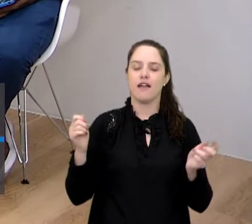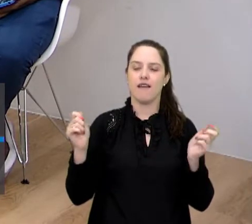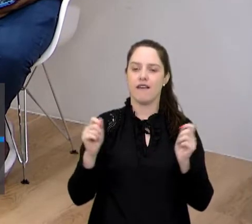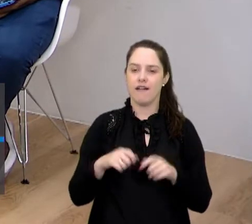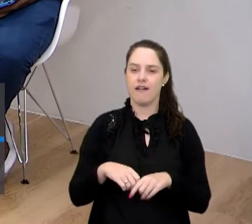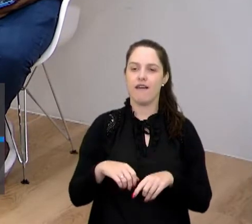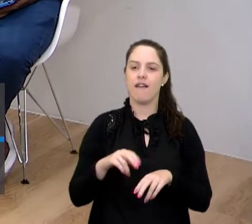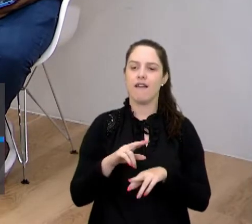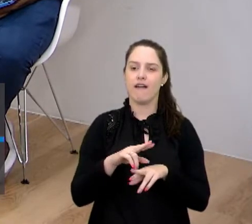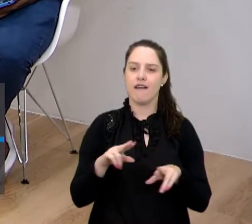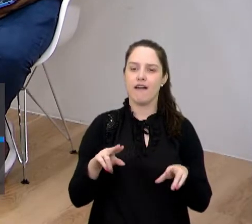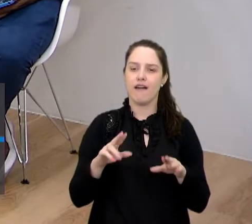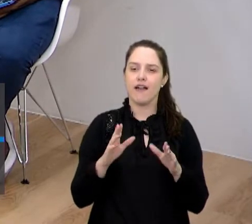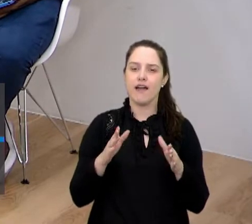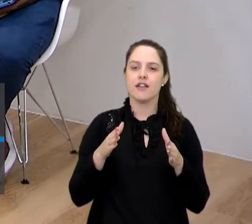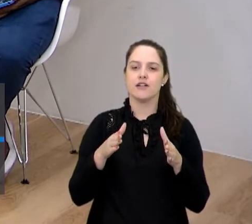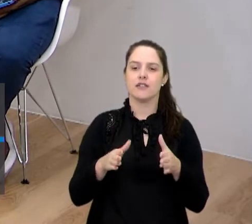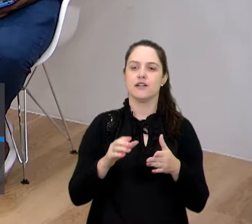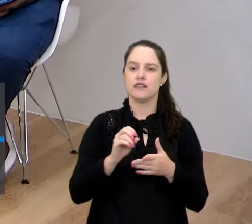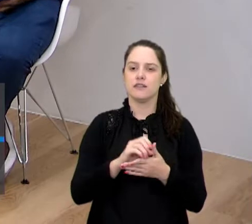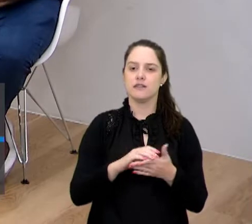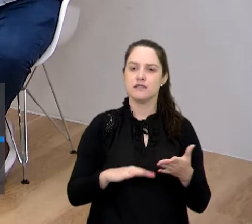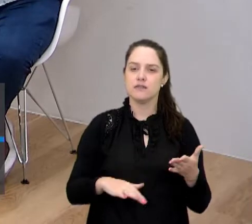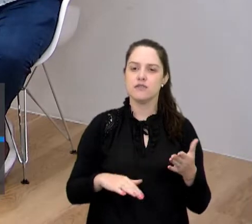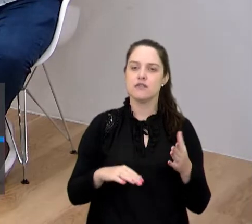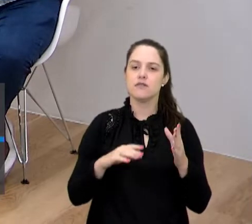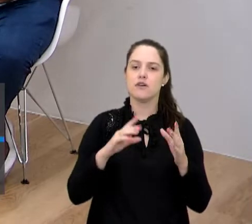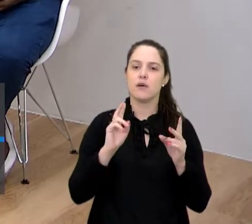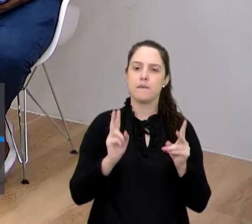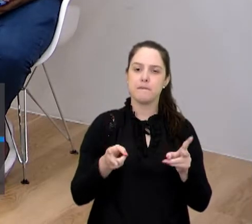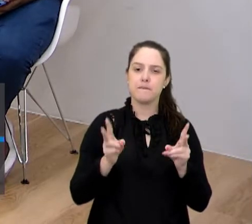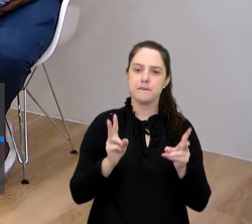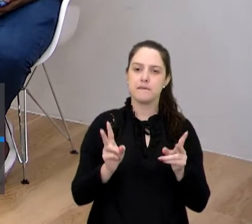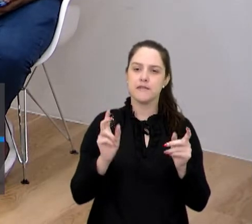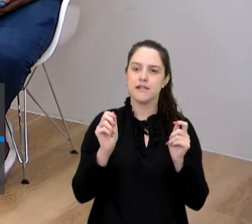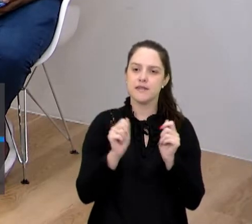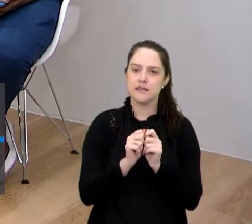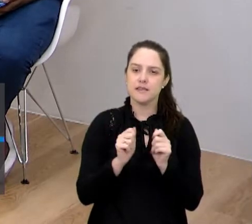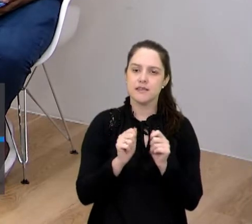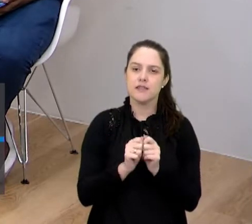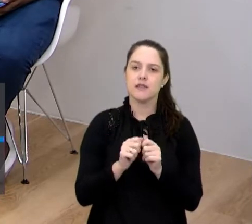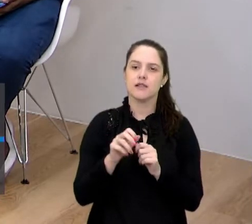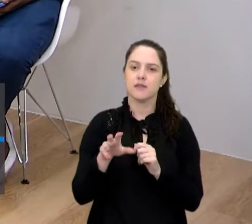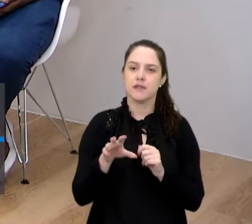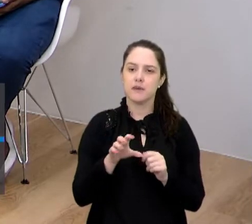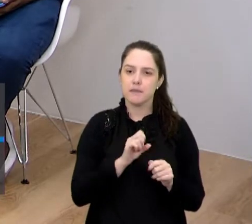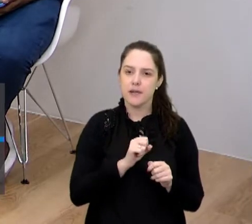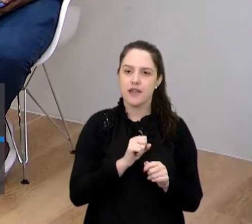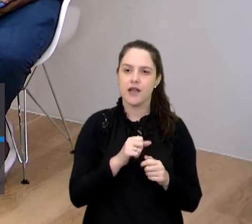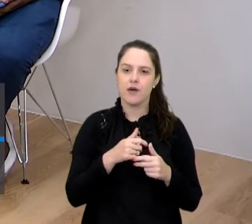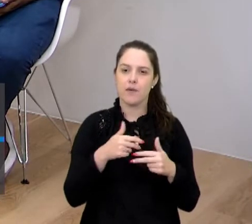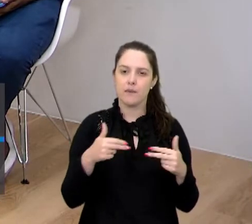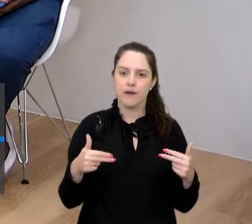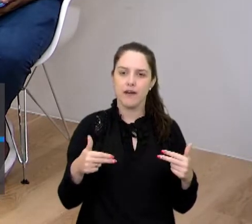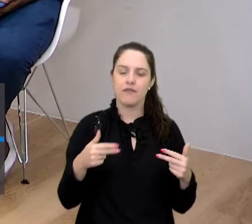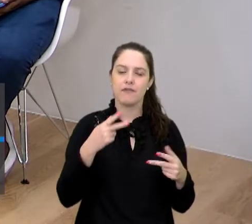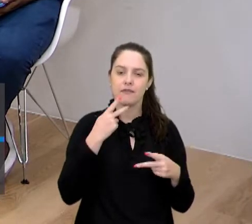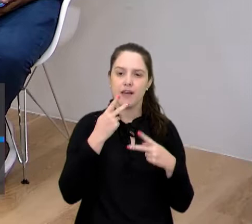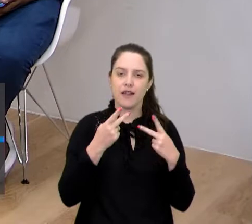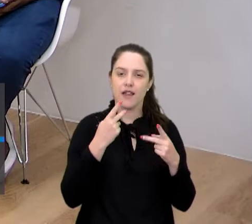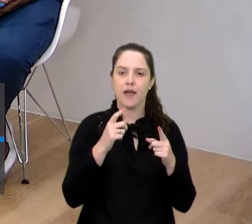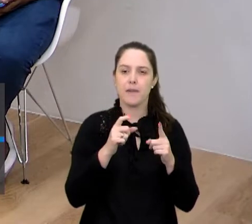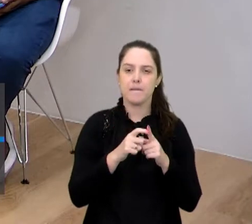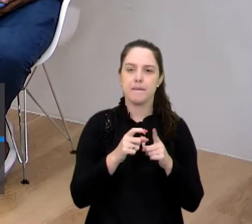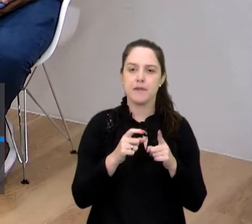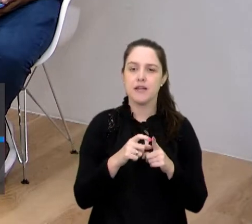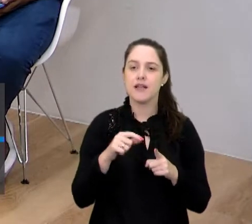aquela sensibilidade de criar o texto e fazer o texto com aquela pegada. Ele não falou pegada, né? Ele falou outra palavra aí. Você